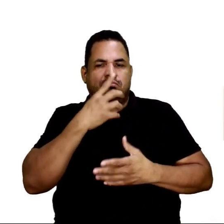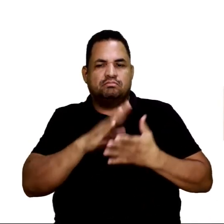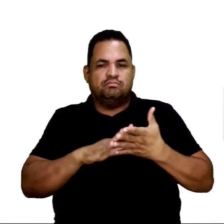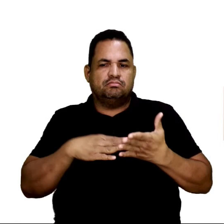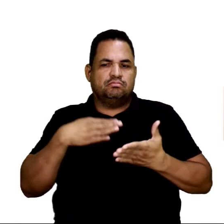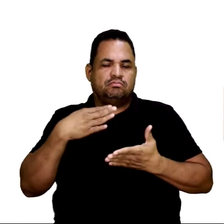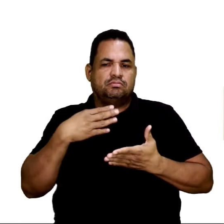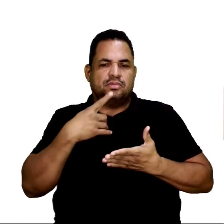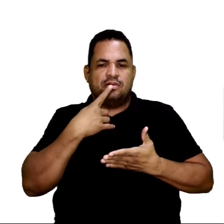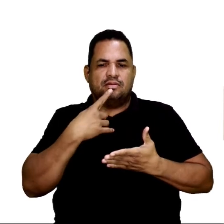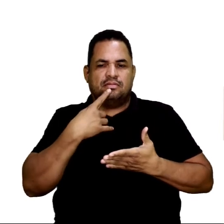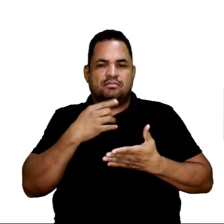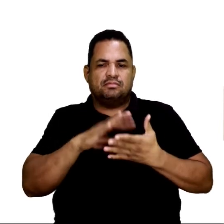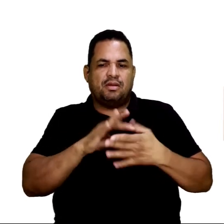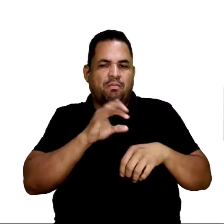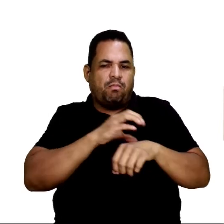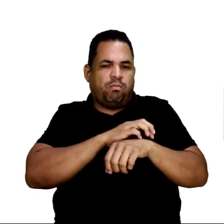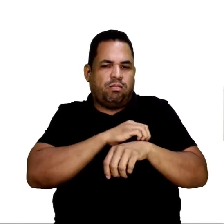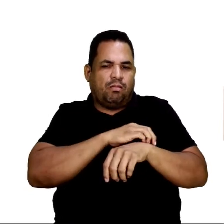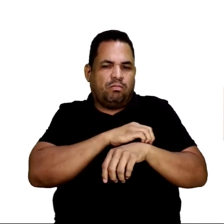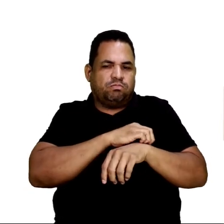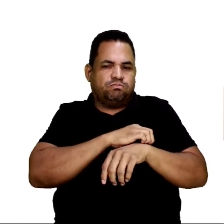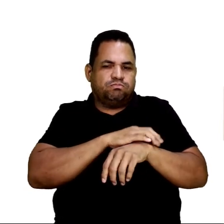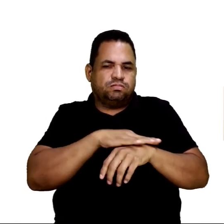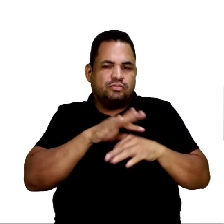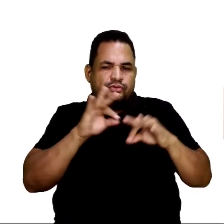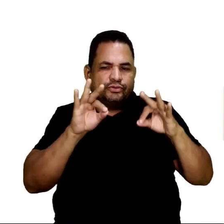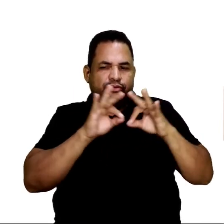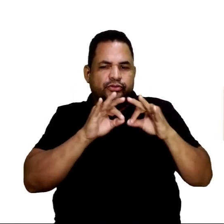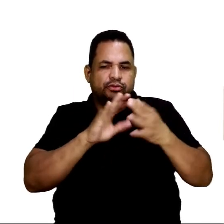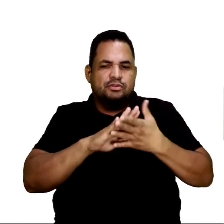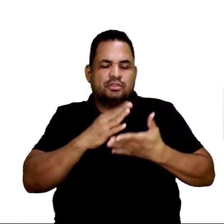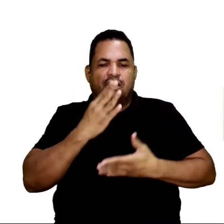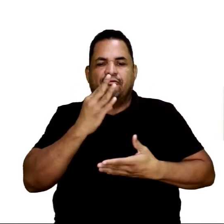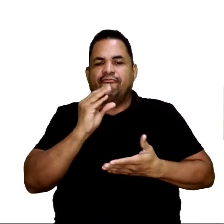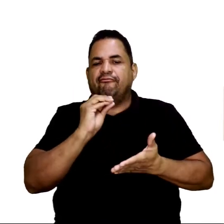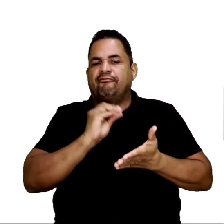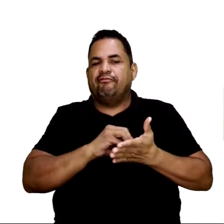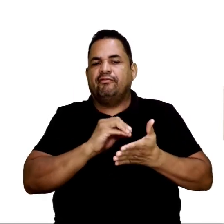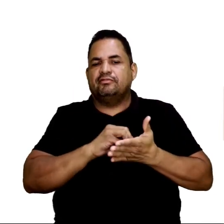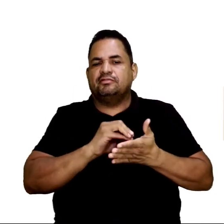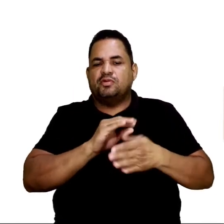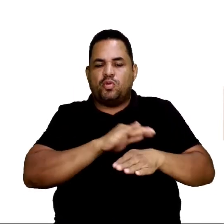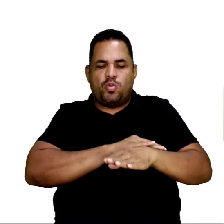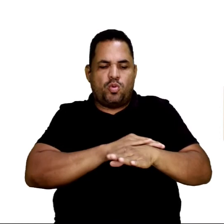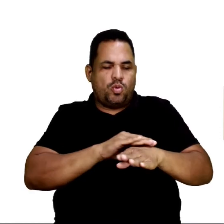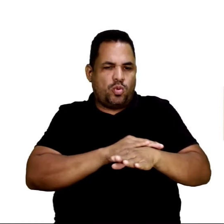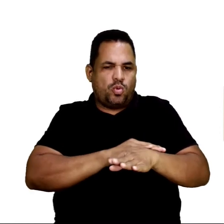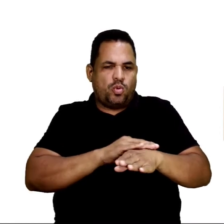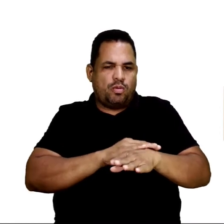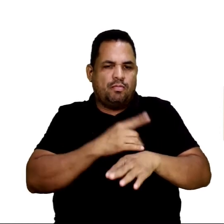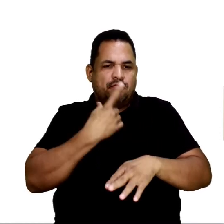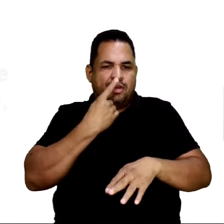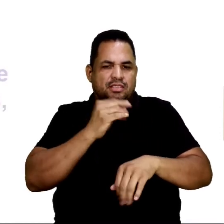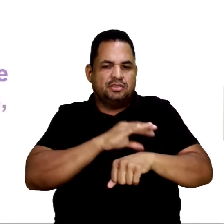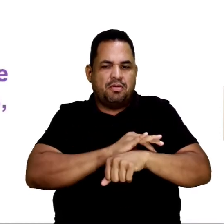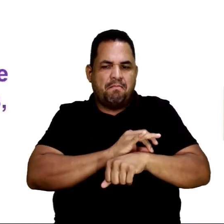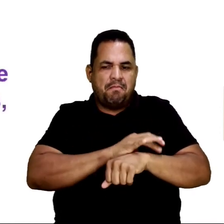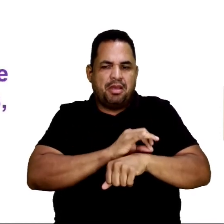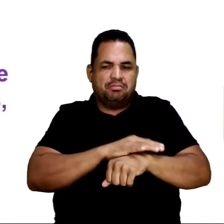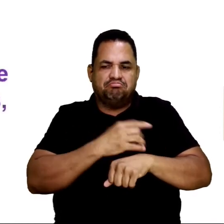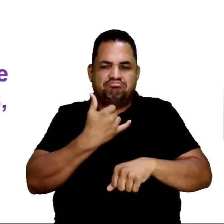pele fininha e da relativa ausência de gordura subcutânea. Parece só pele mesmo, né?